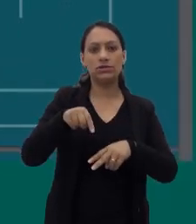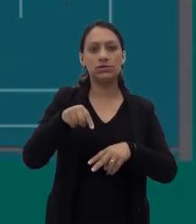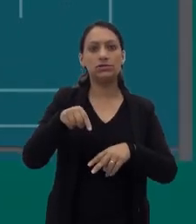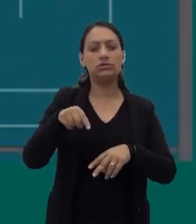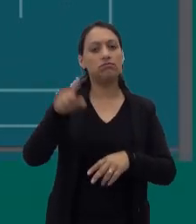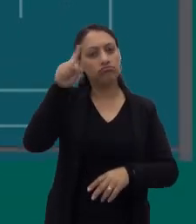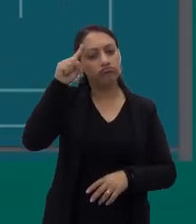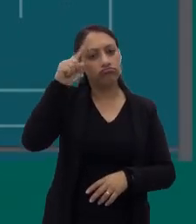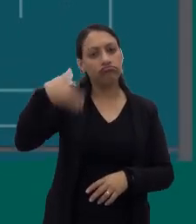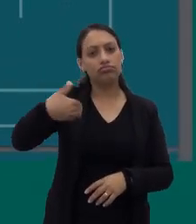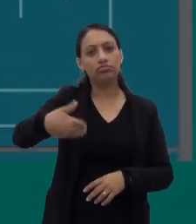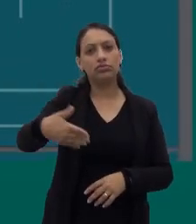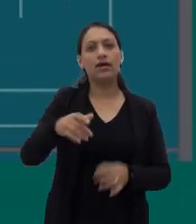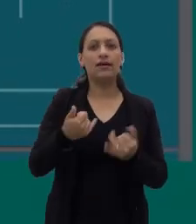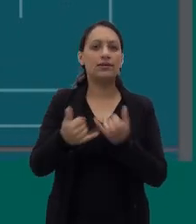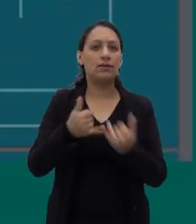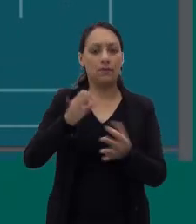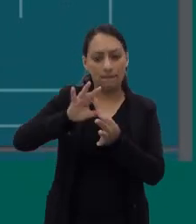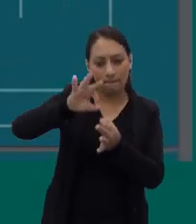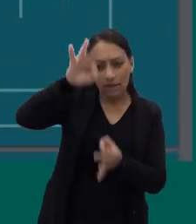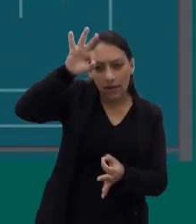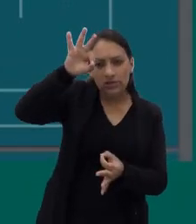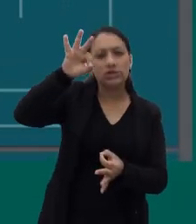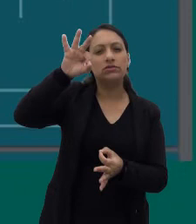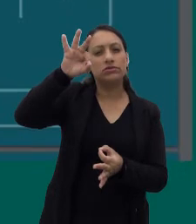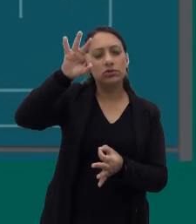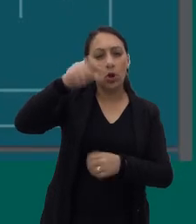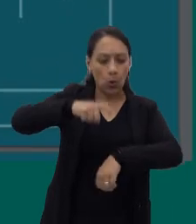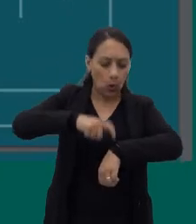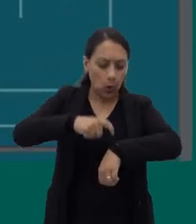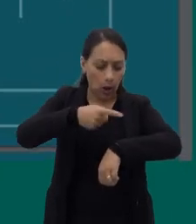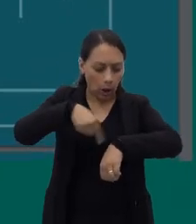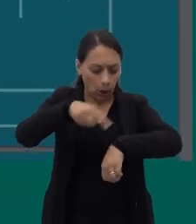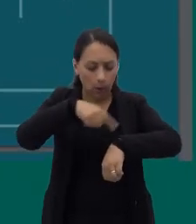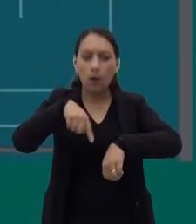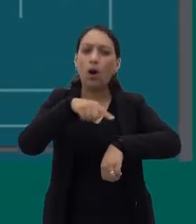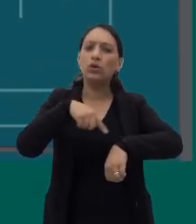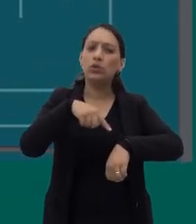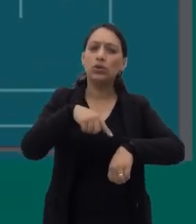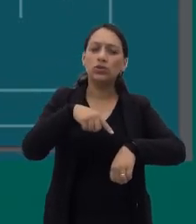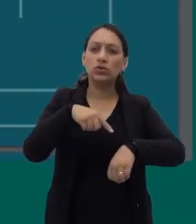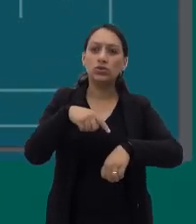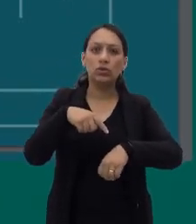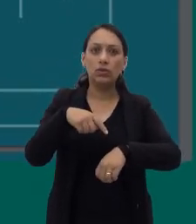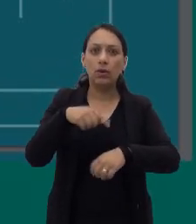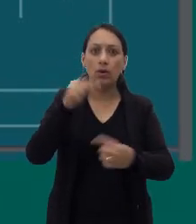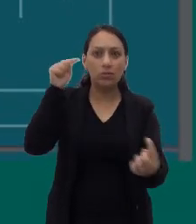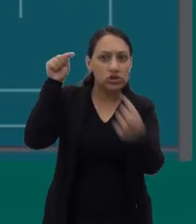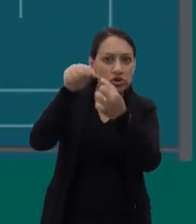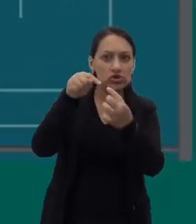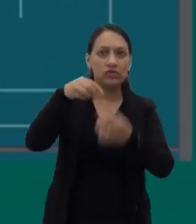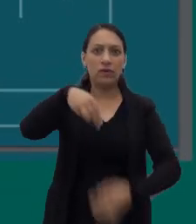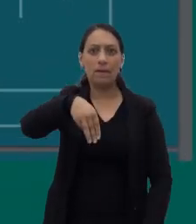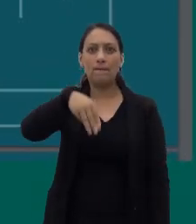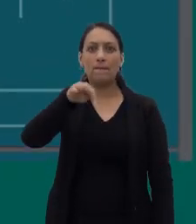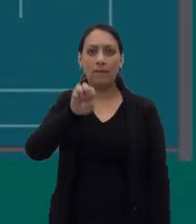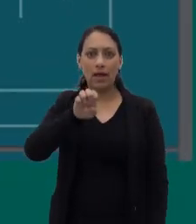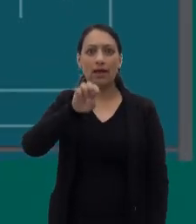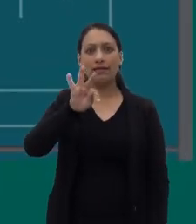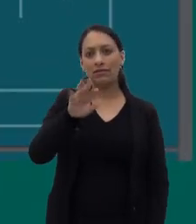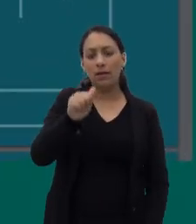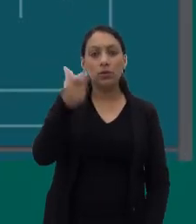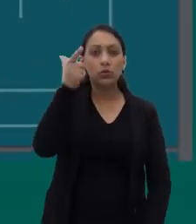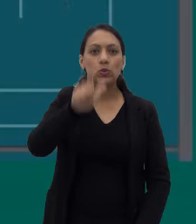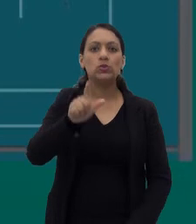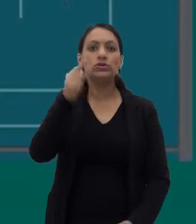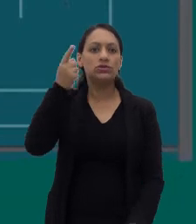Preso numa métrica, numa régua, numa medida, num relógio, num número, num cumprir metas para ter algum